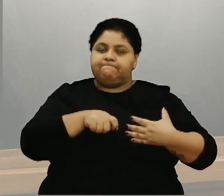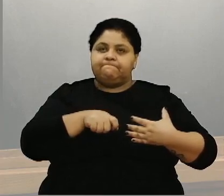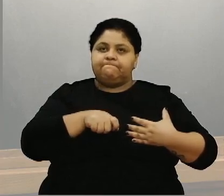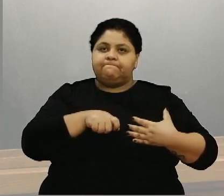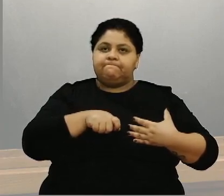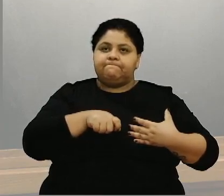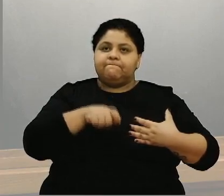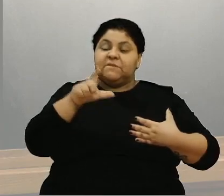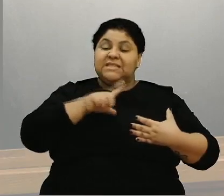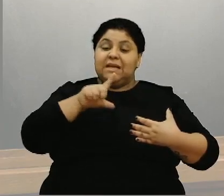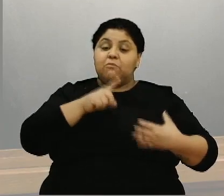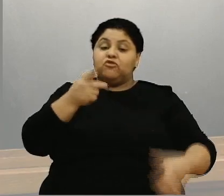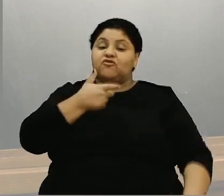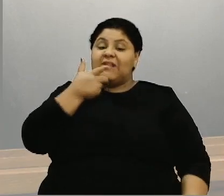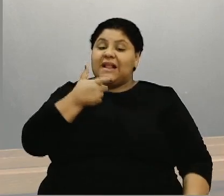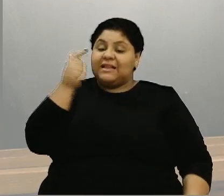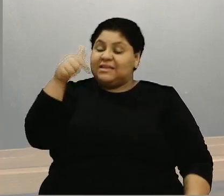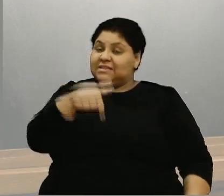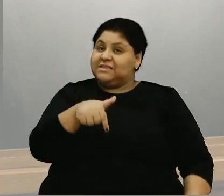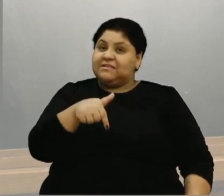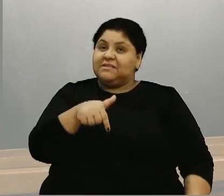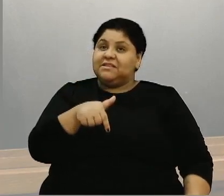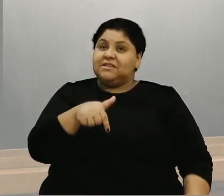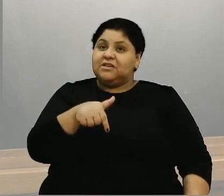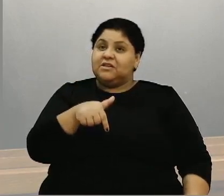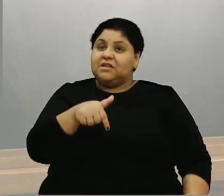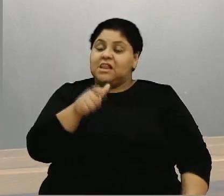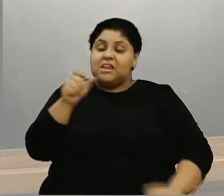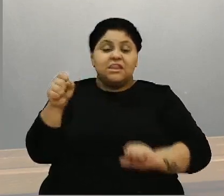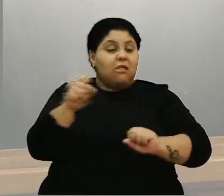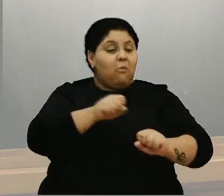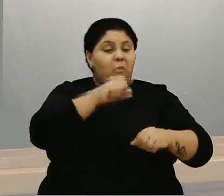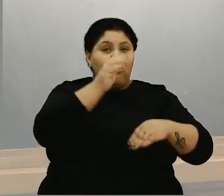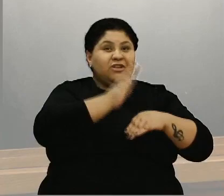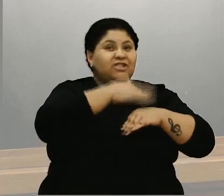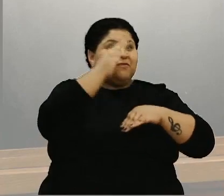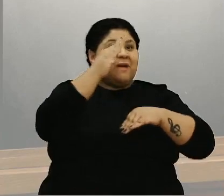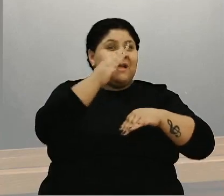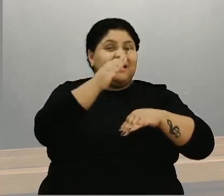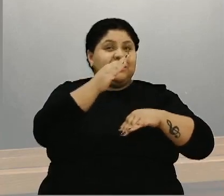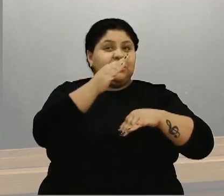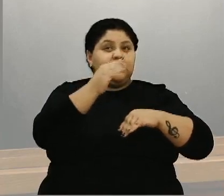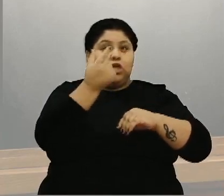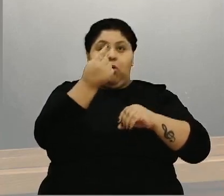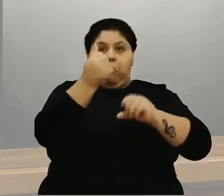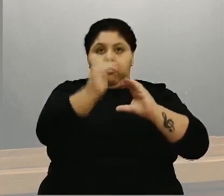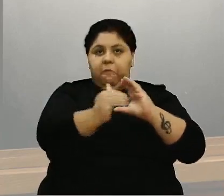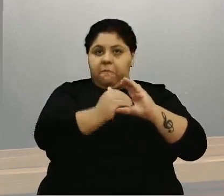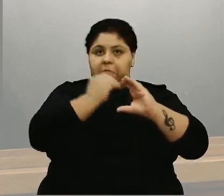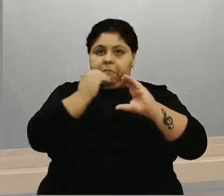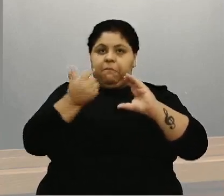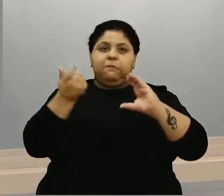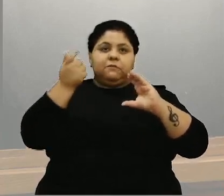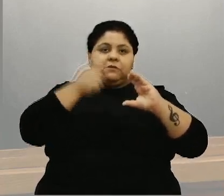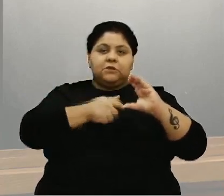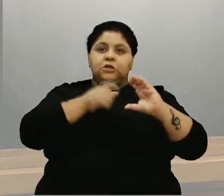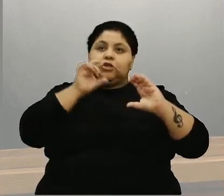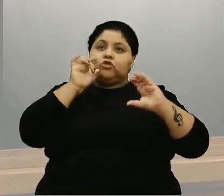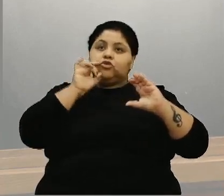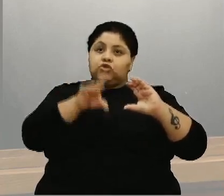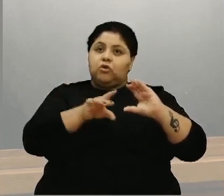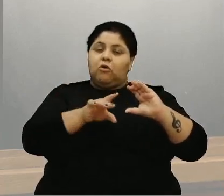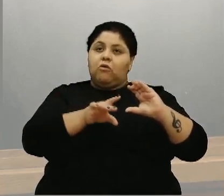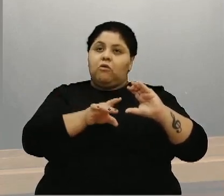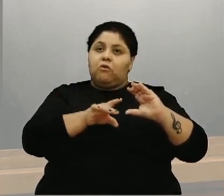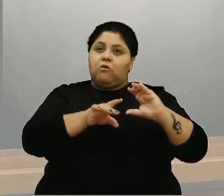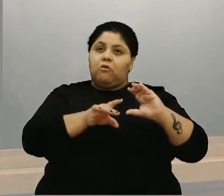nós temos falado isso, que não é mais possível toda verba que virá, o que será necessária apenas para